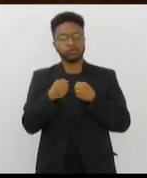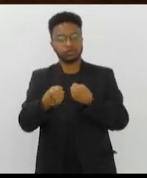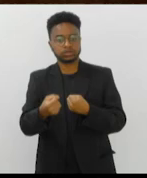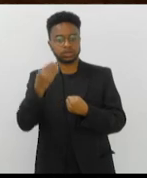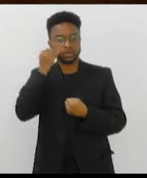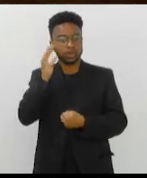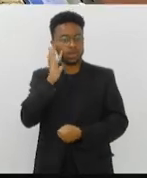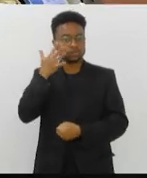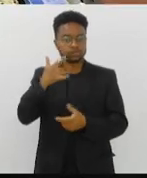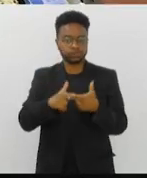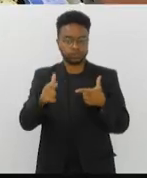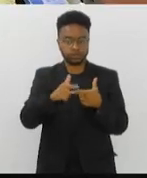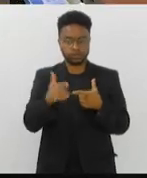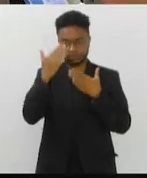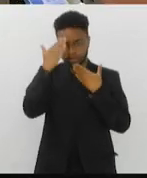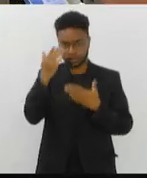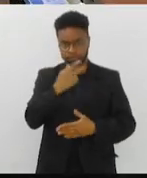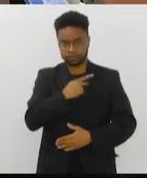esse problema. Muito obrigado, presidente.